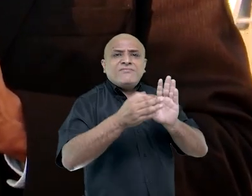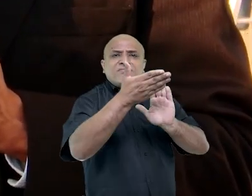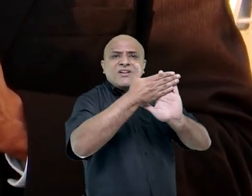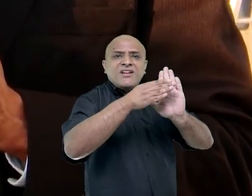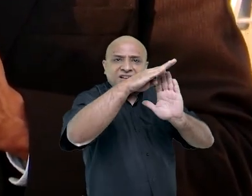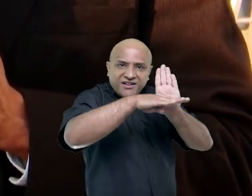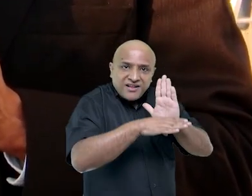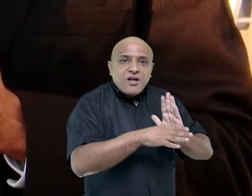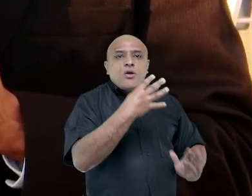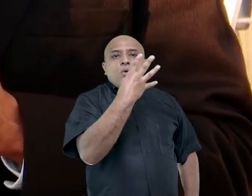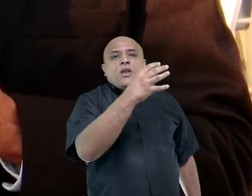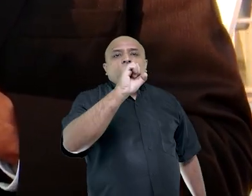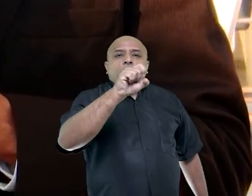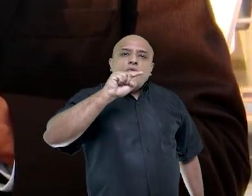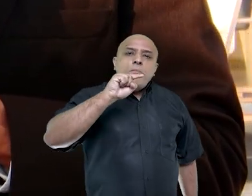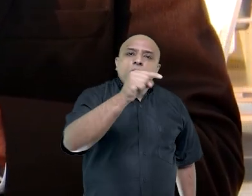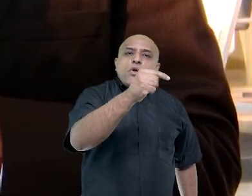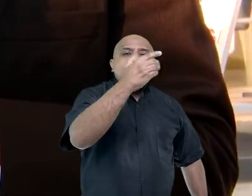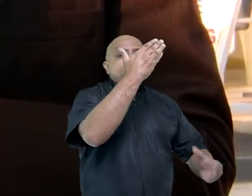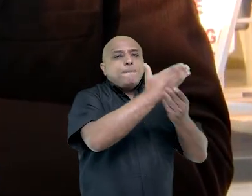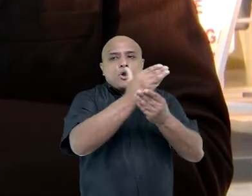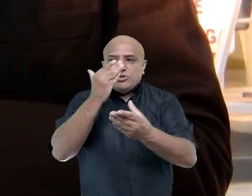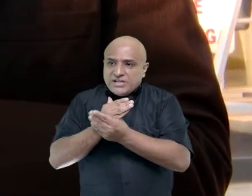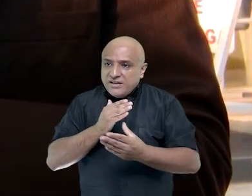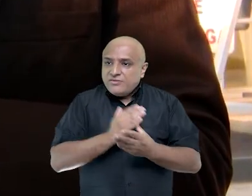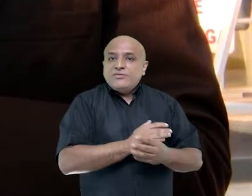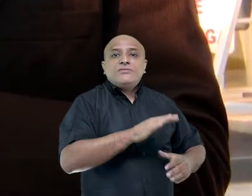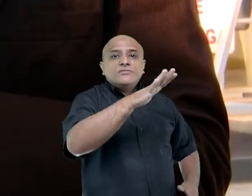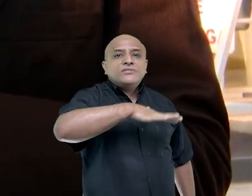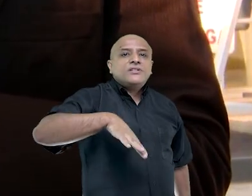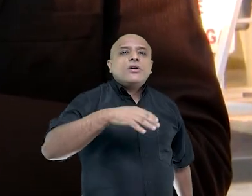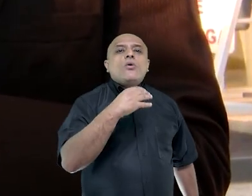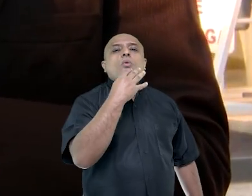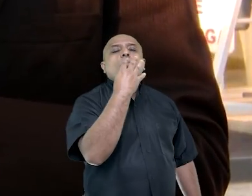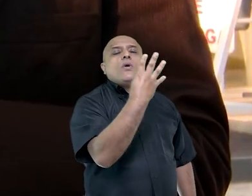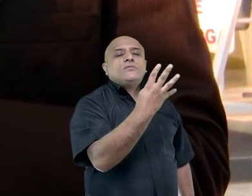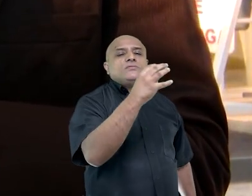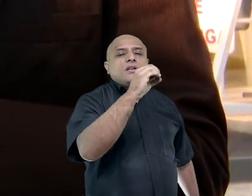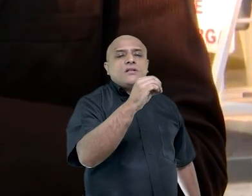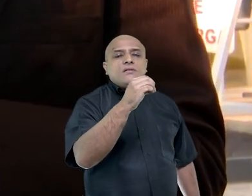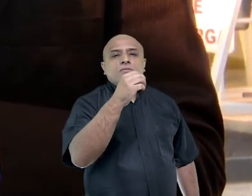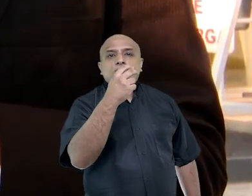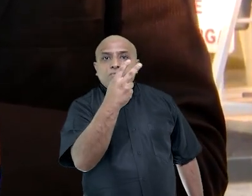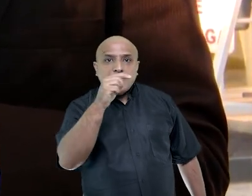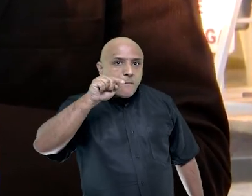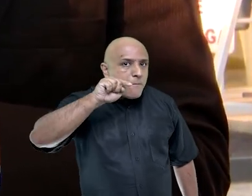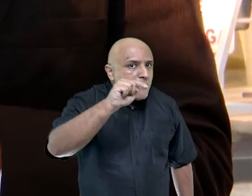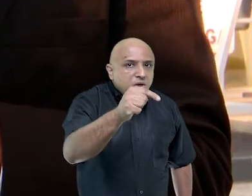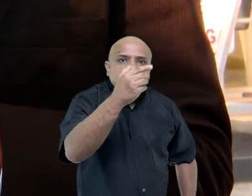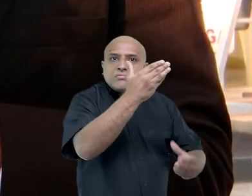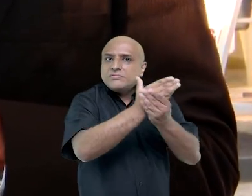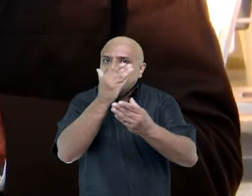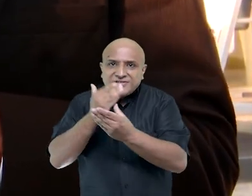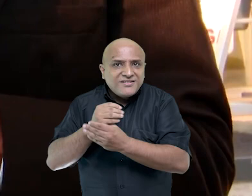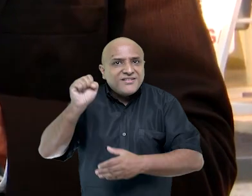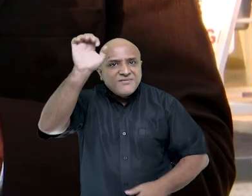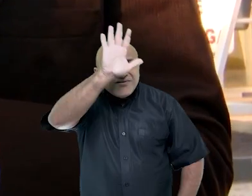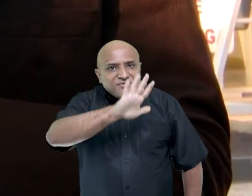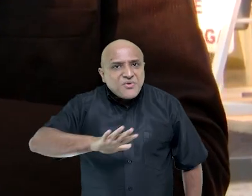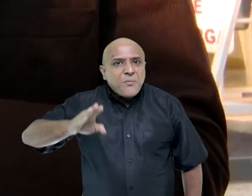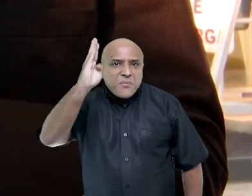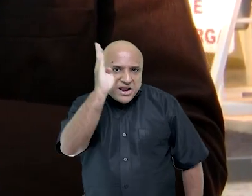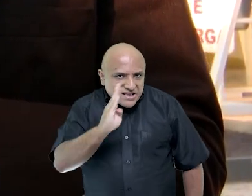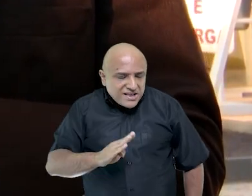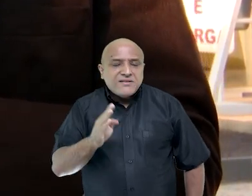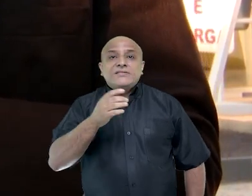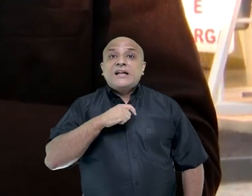pautados 48 mil processos no universo de 402 mil ações ambientais que tramitam no Brasil. Durante a Semana